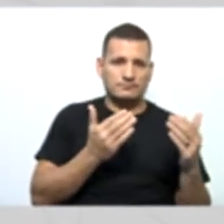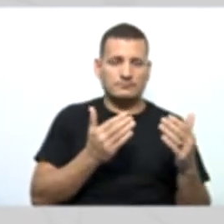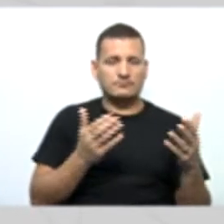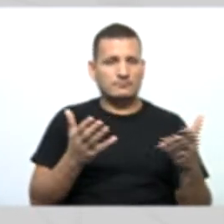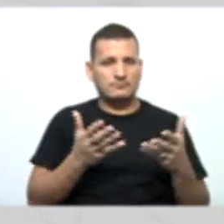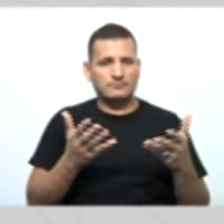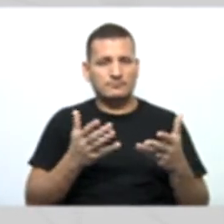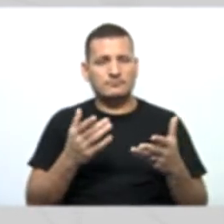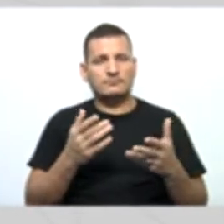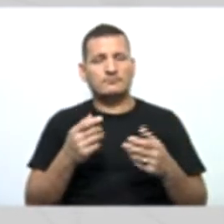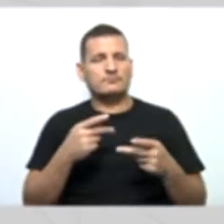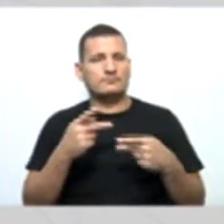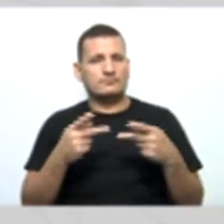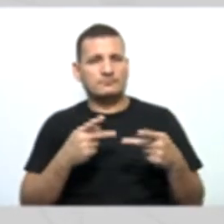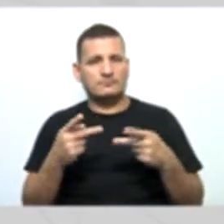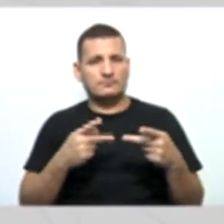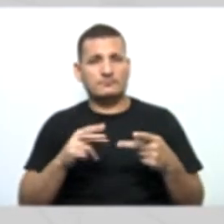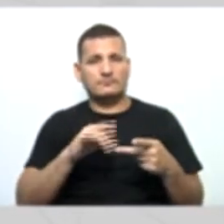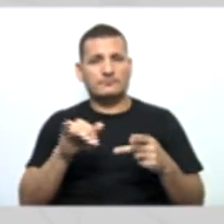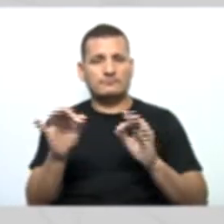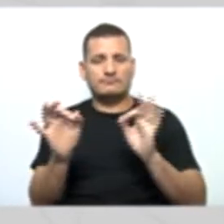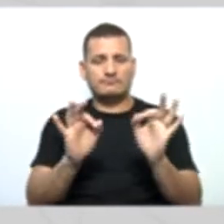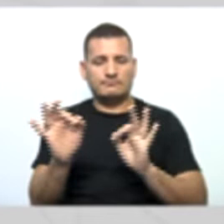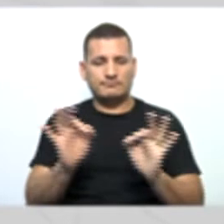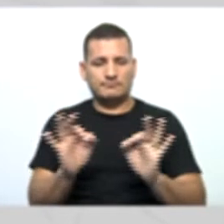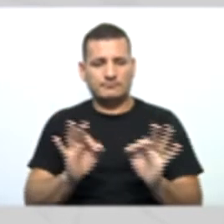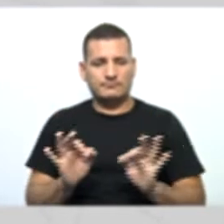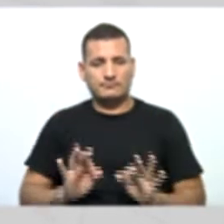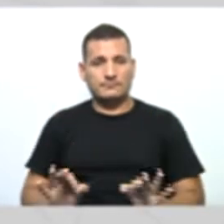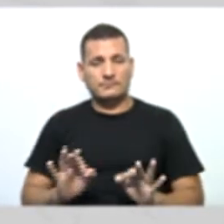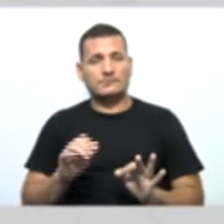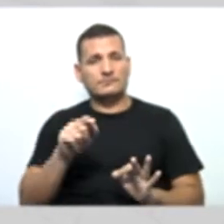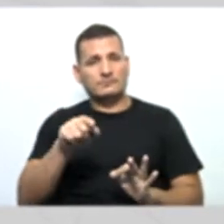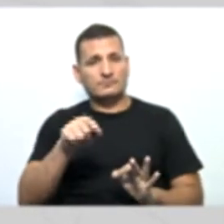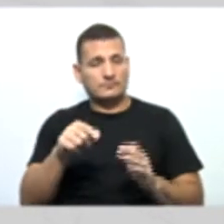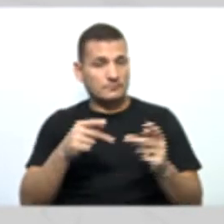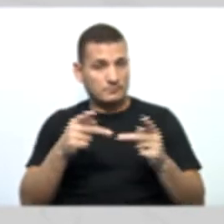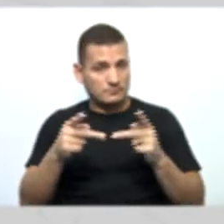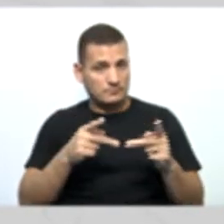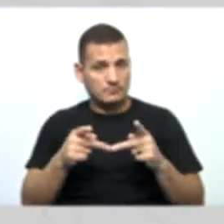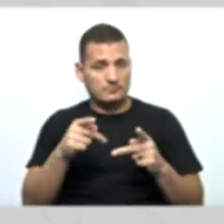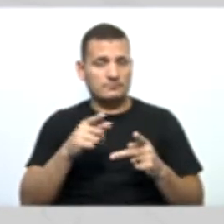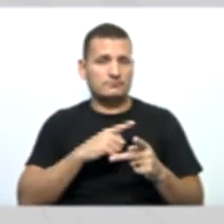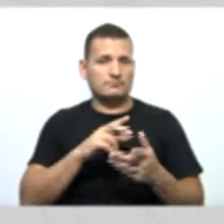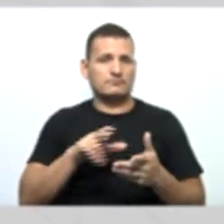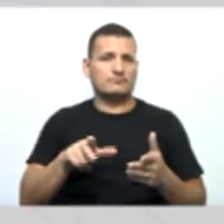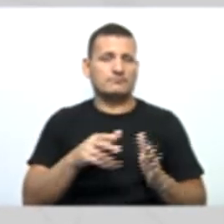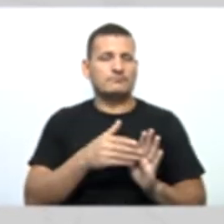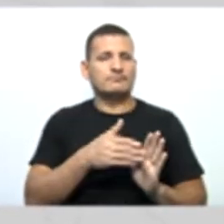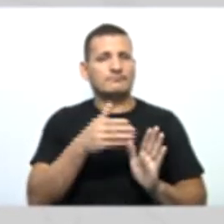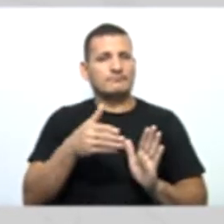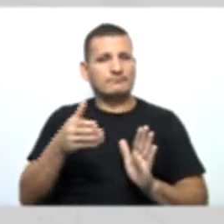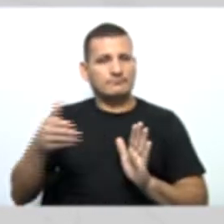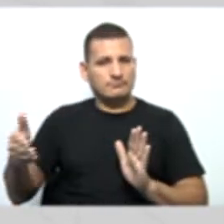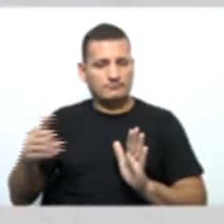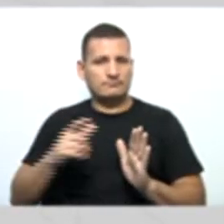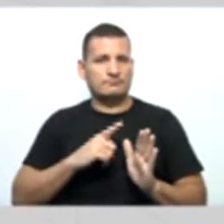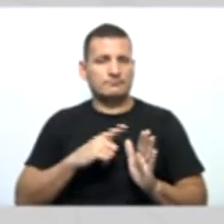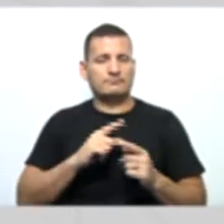o projeto ele vai ser construído. E para ser construído, são várias etapas.